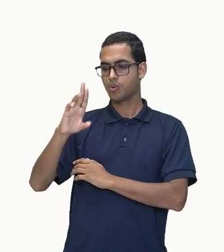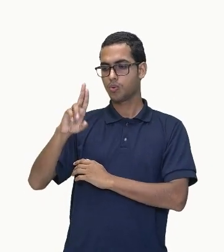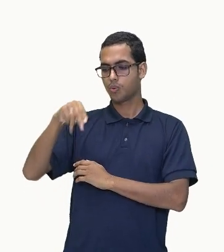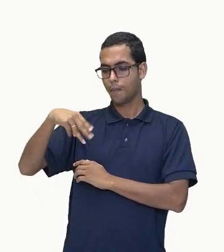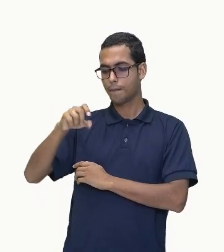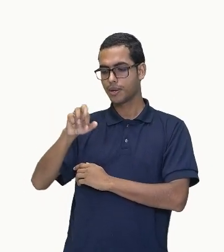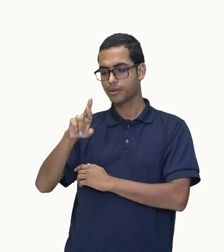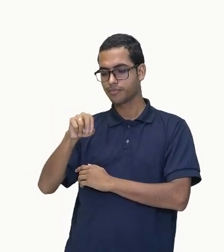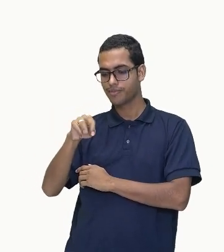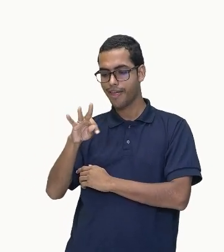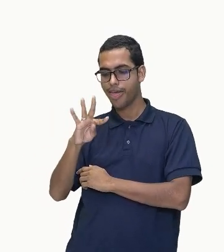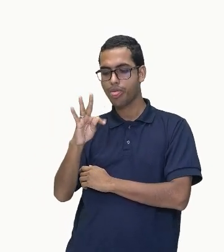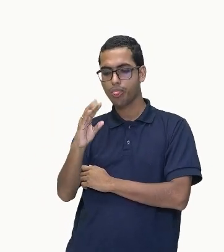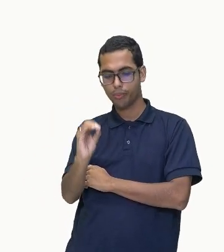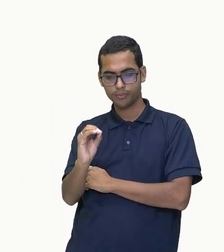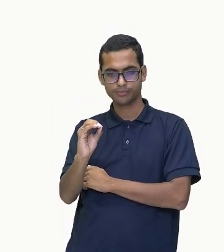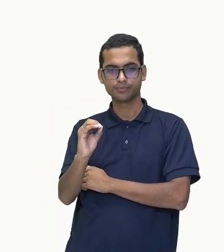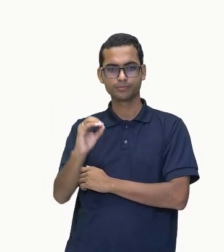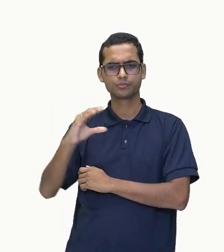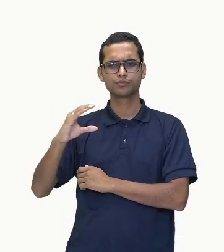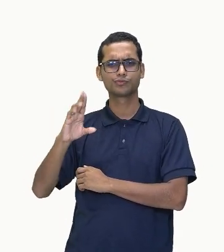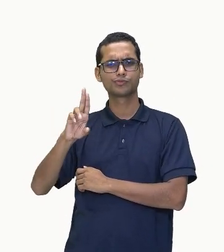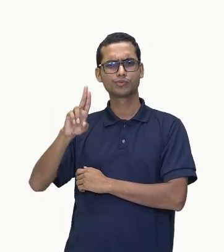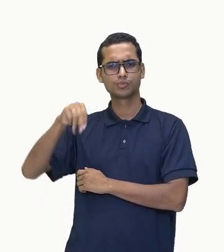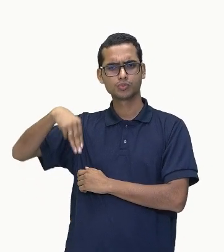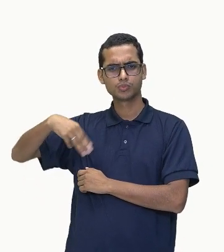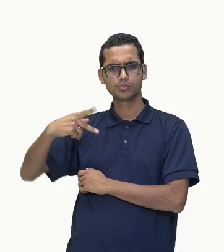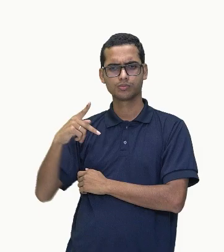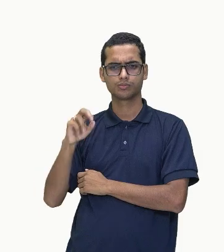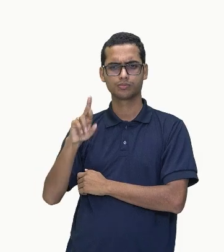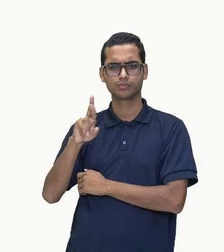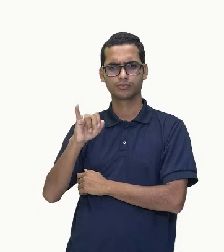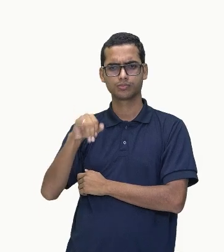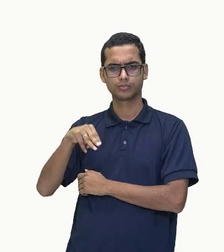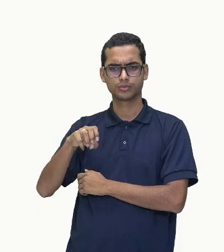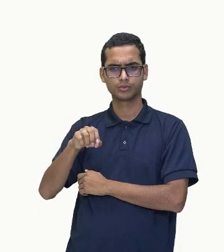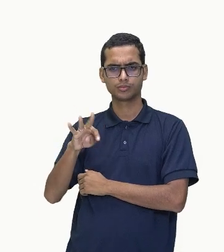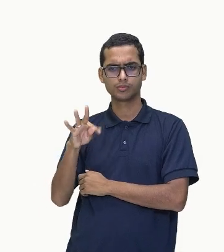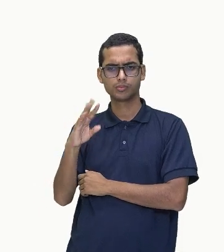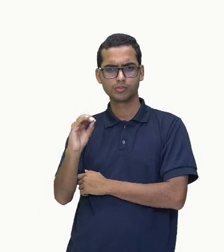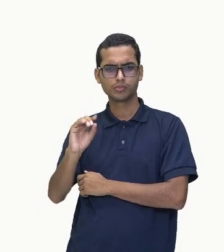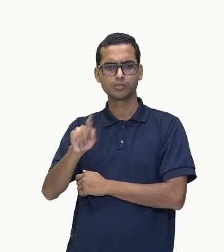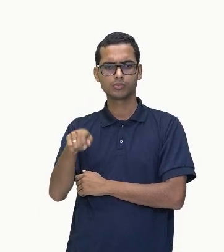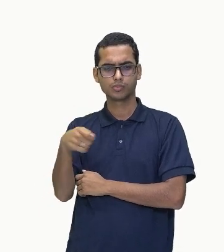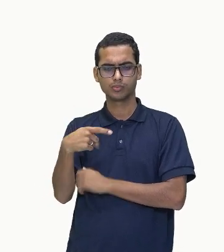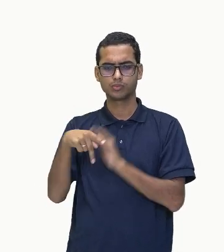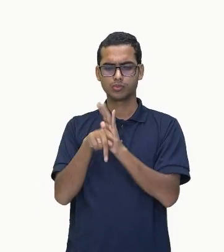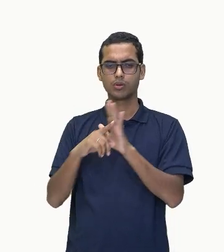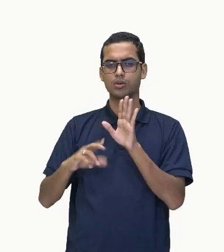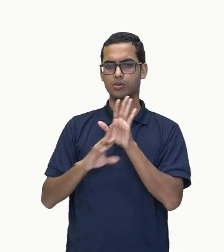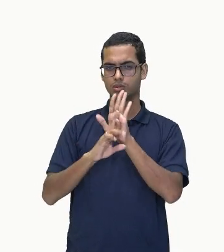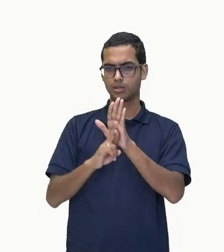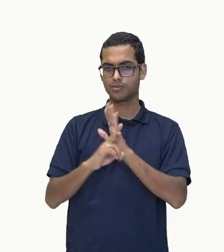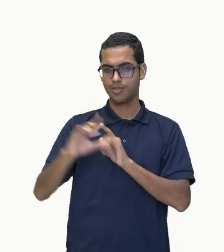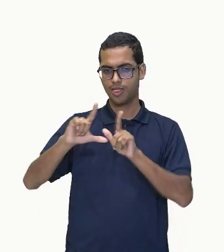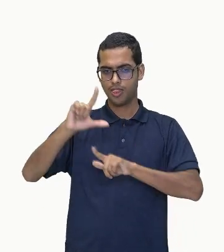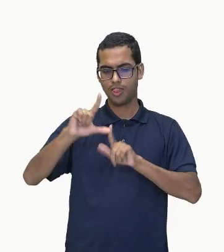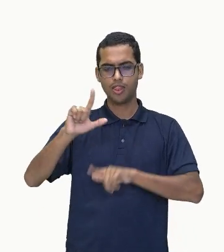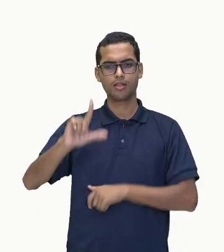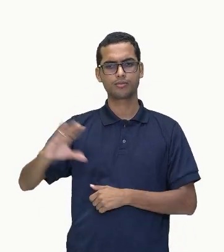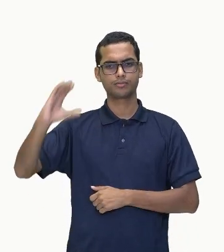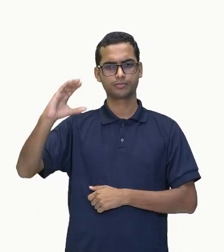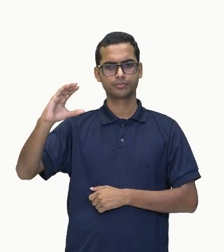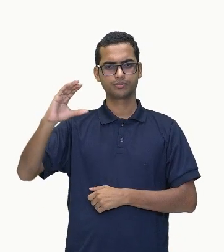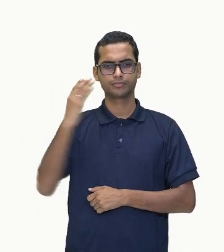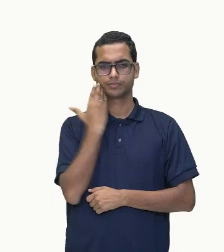valor de π, vezes o valor de R. Você vai chegar aqui no comprimento. Tá bom? Tranquilo?